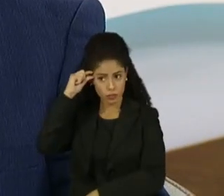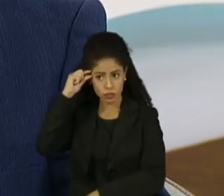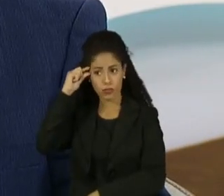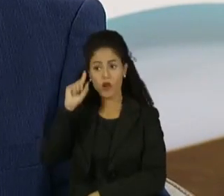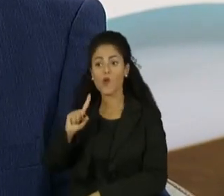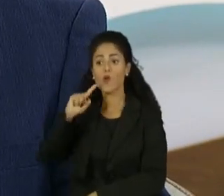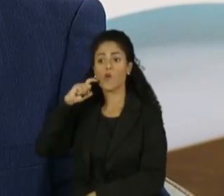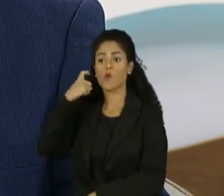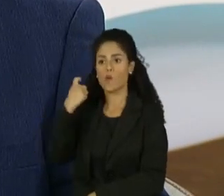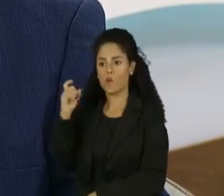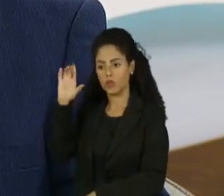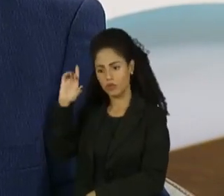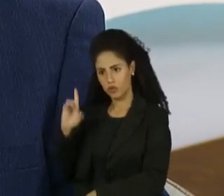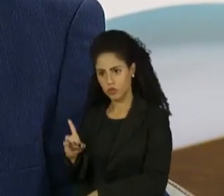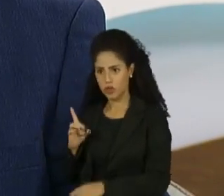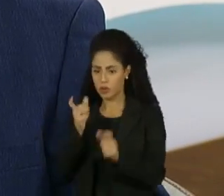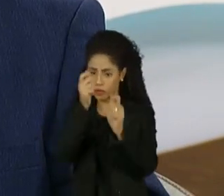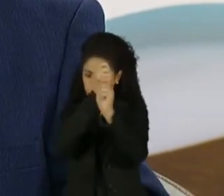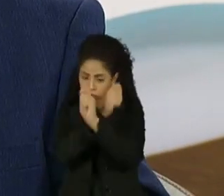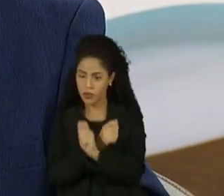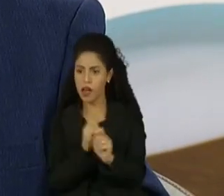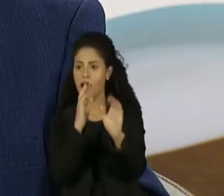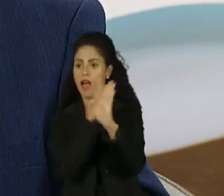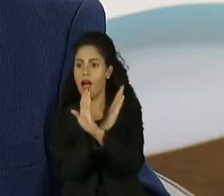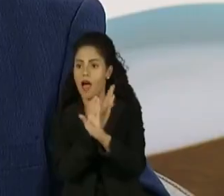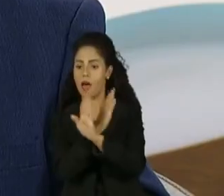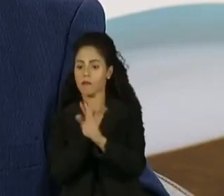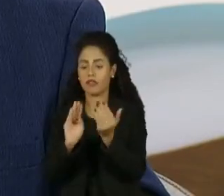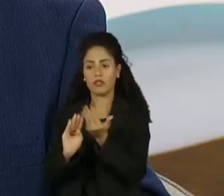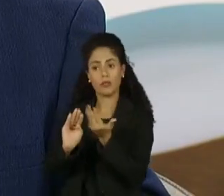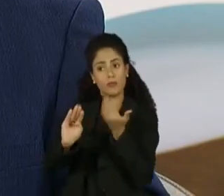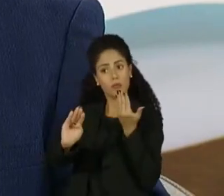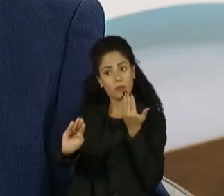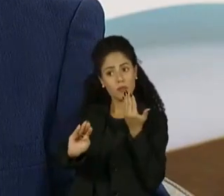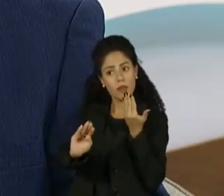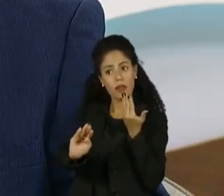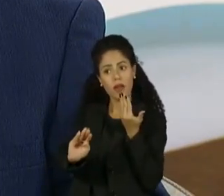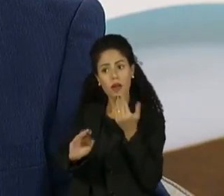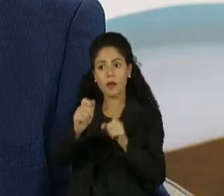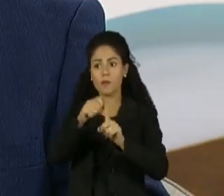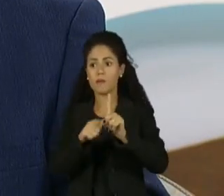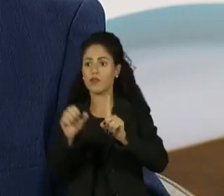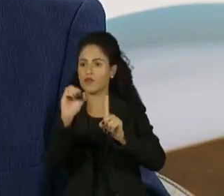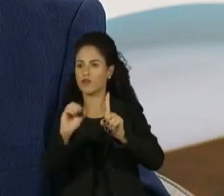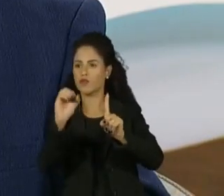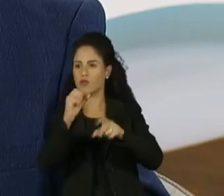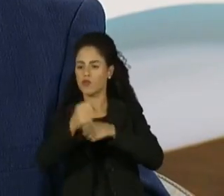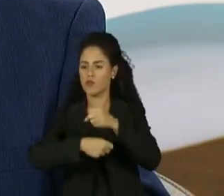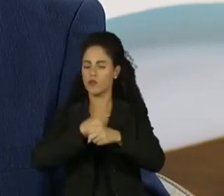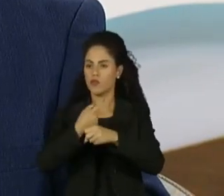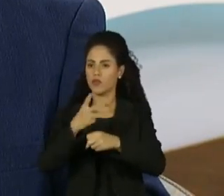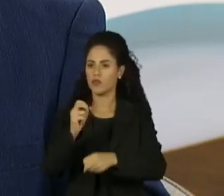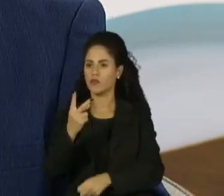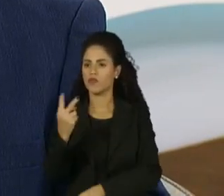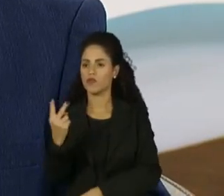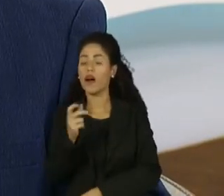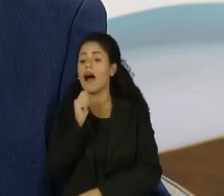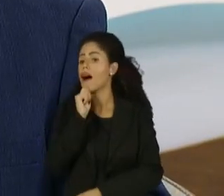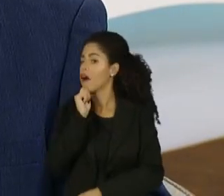com o ex-diretor da ABIN, 6 meses fora do cargo, no mês de outubro de 2022, ou seja, não tinha tomado posse